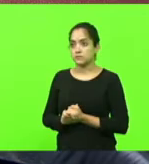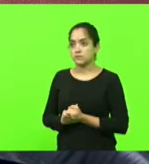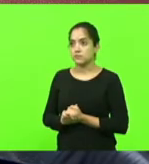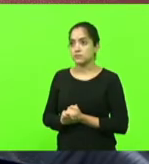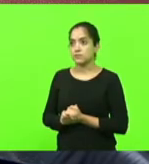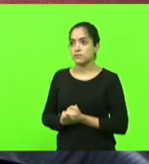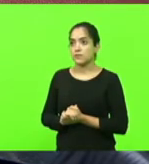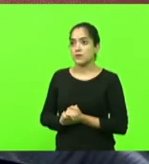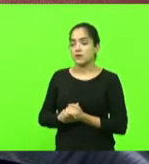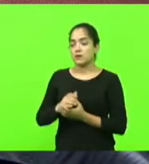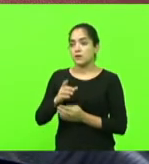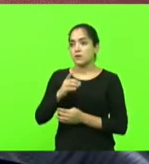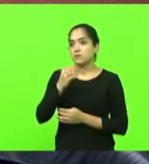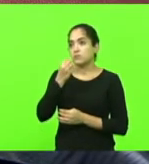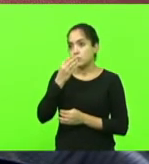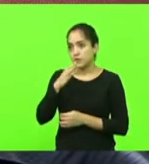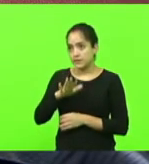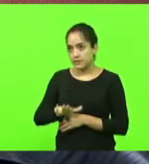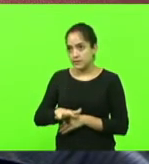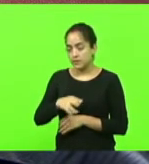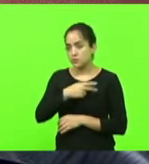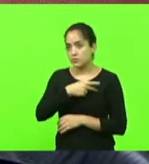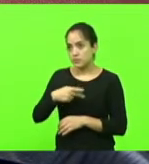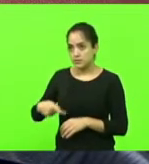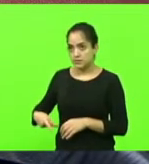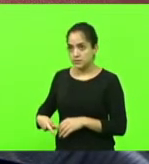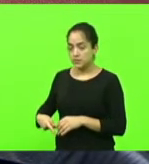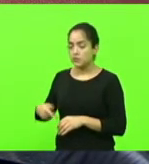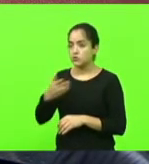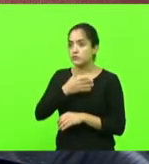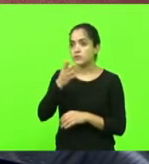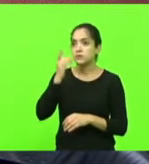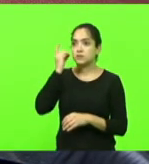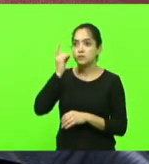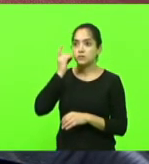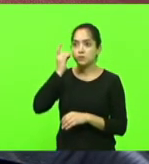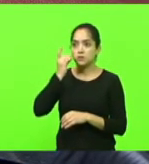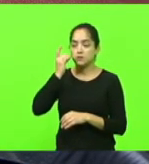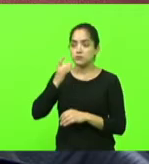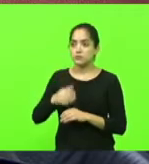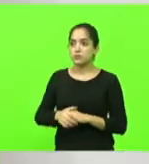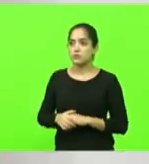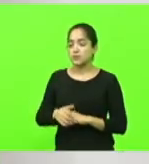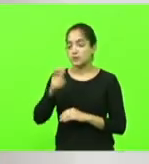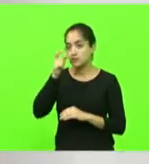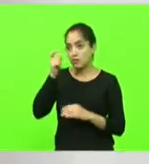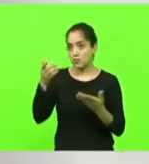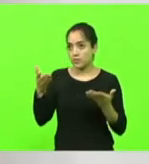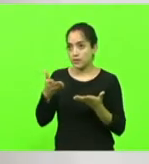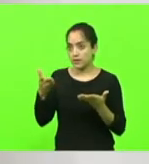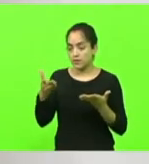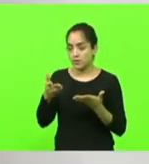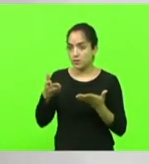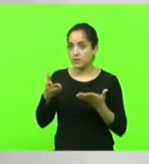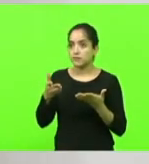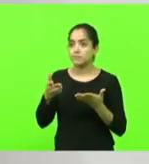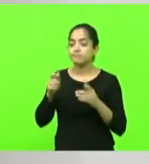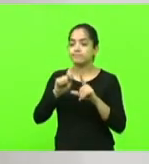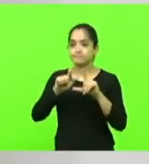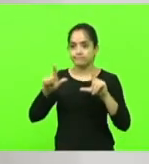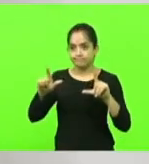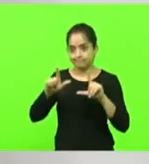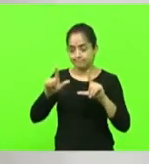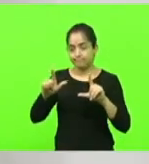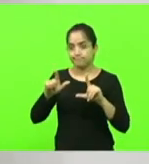Boa tarde, senhor presidente, senhores e senhoras deputados e deputadas, todos que nos acompanham pela TVAL, pelas redes